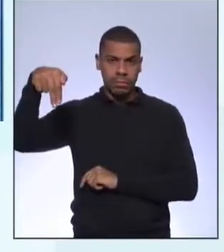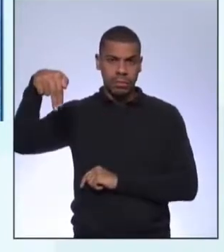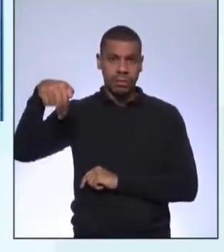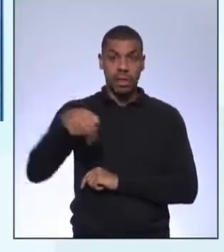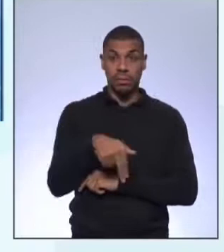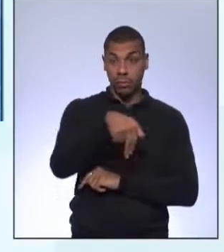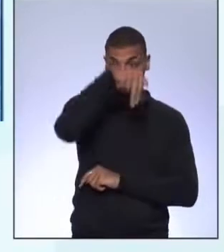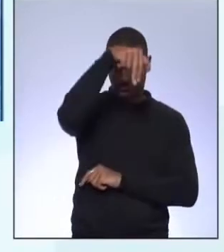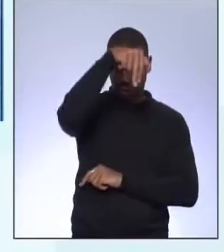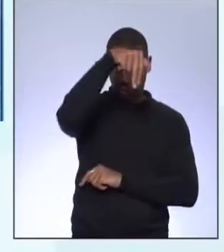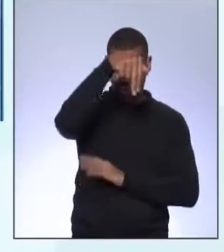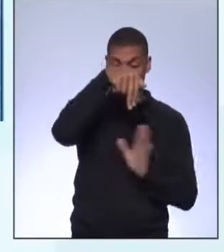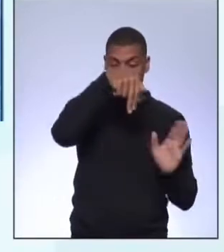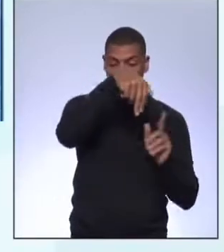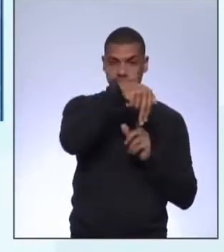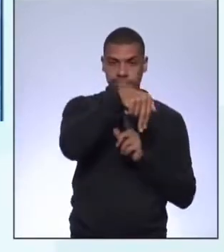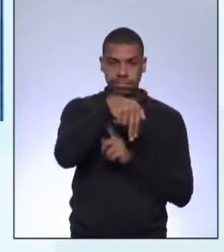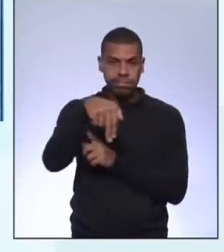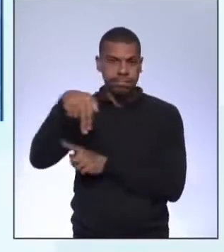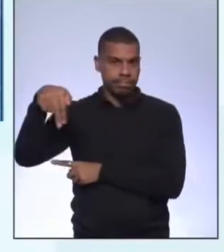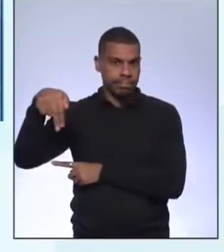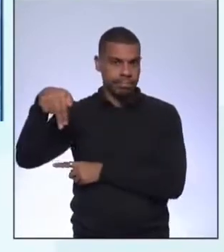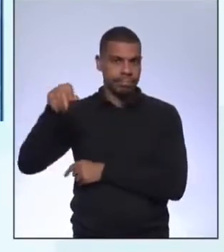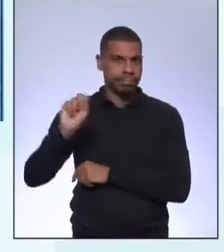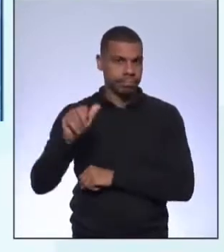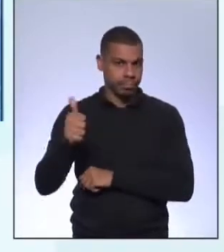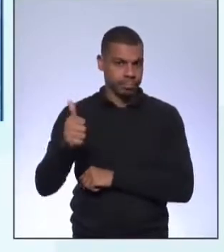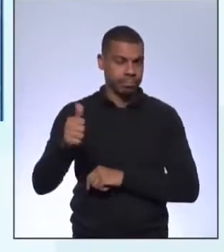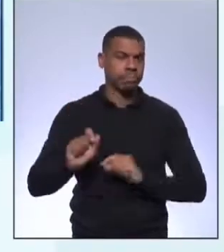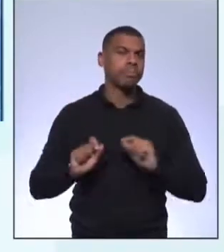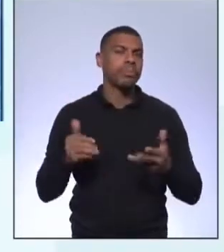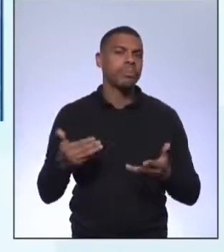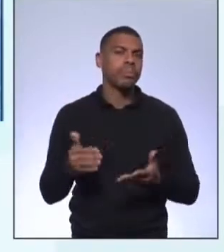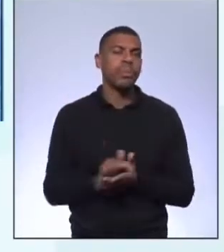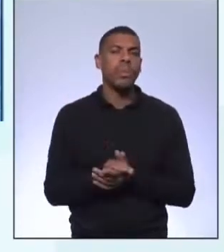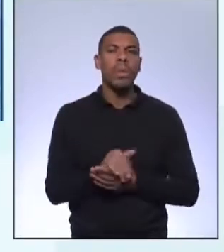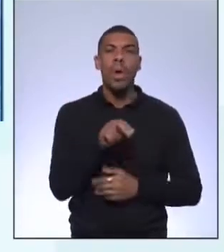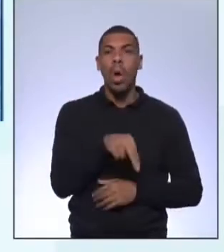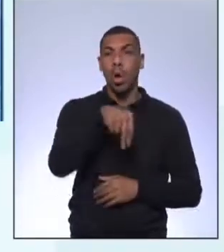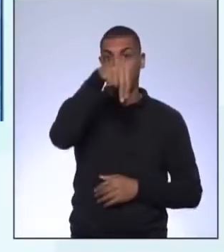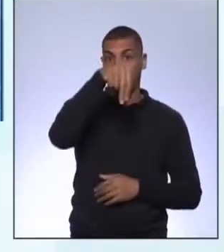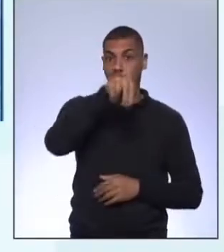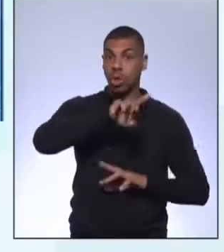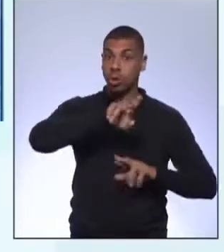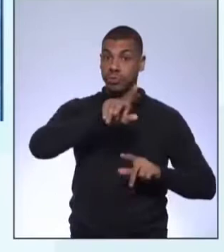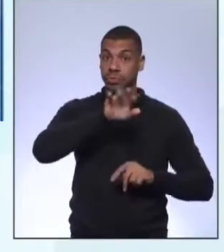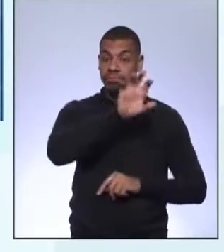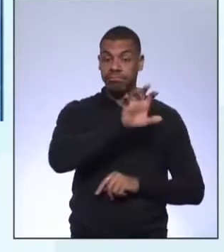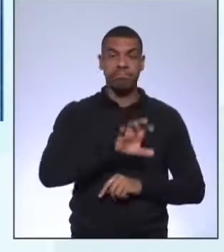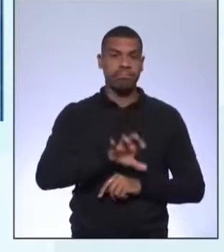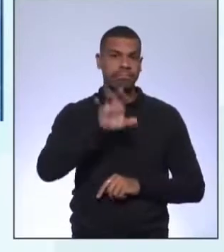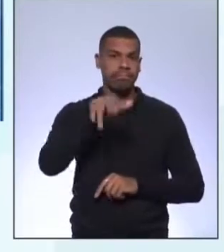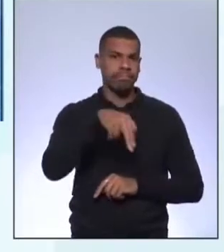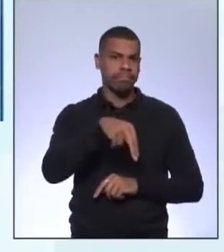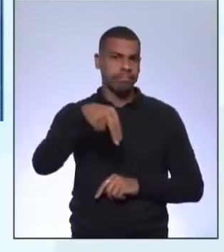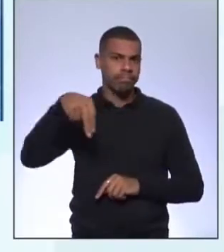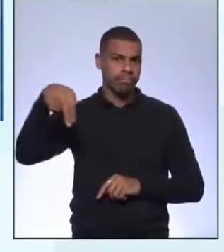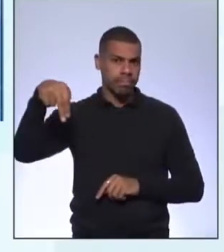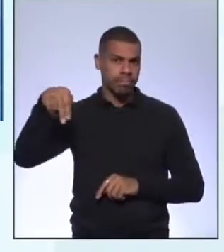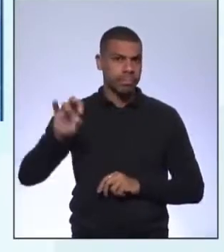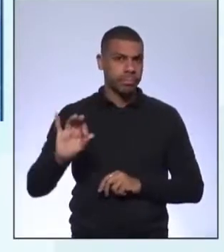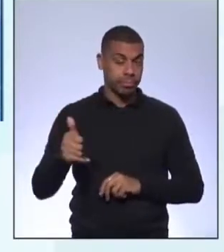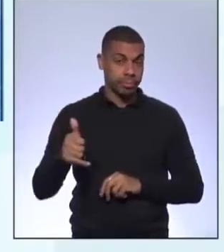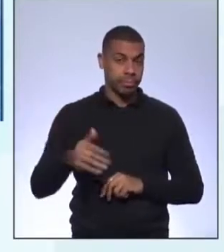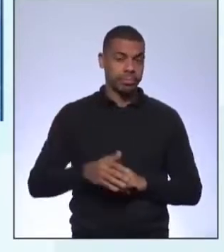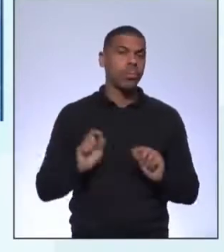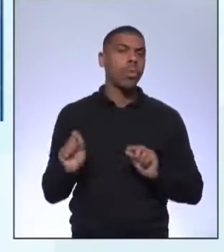Norte e tá indo para o Nordeste, tá bom? Norte é uma região, Nordeste é outra região, tudo bem?